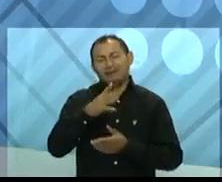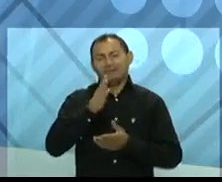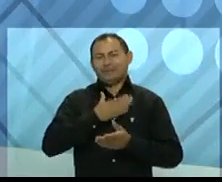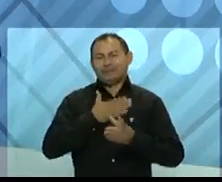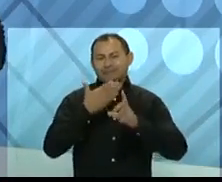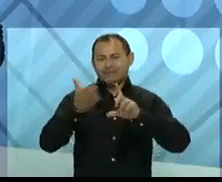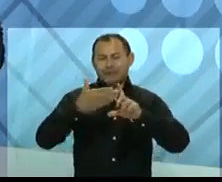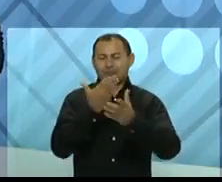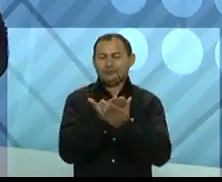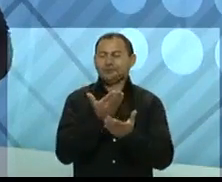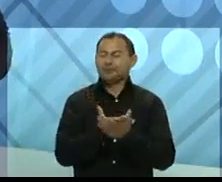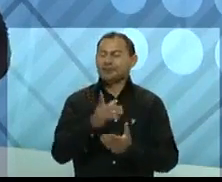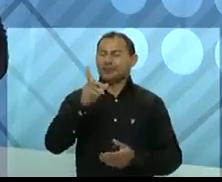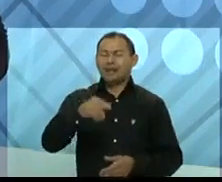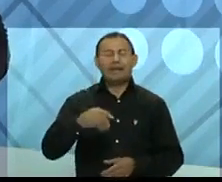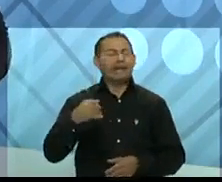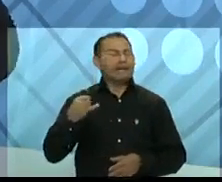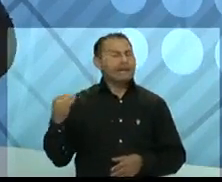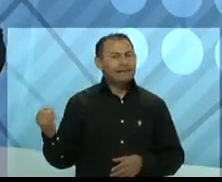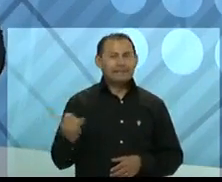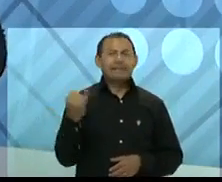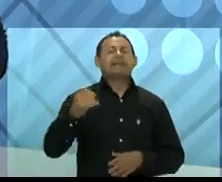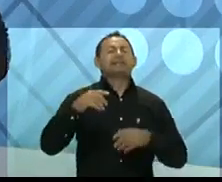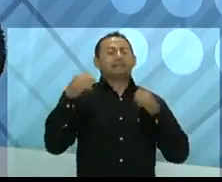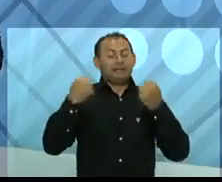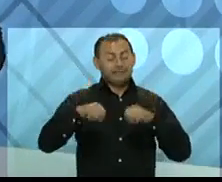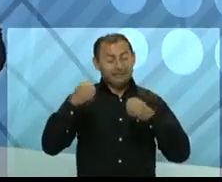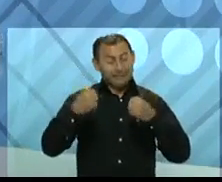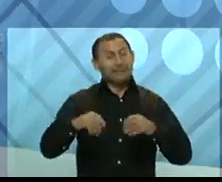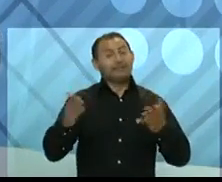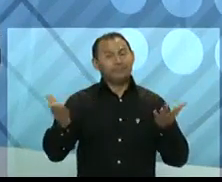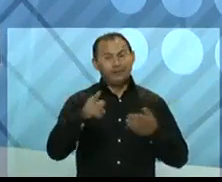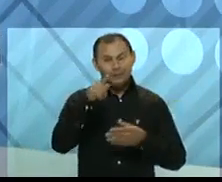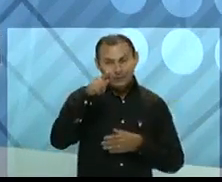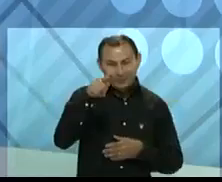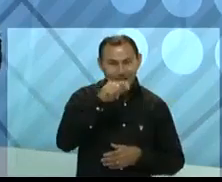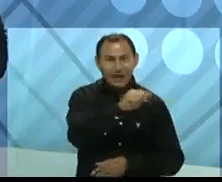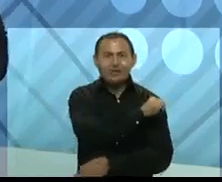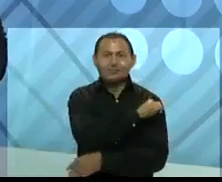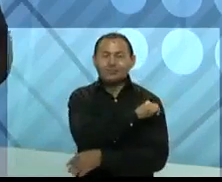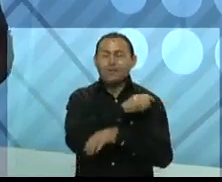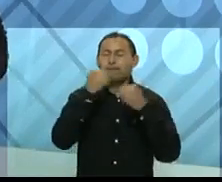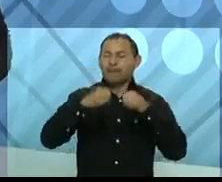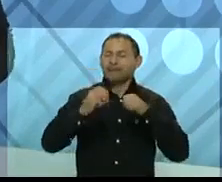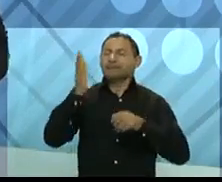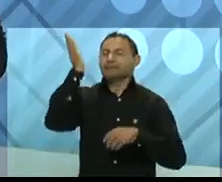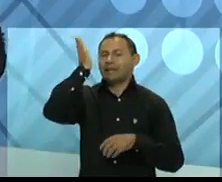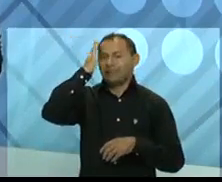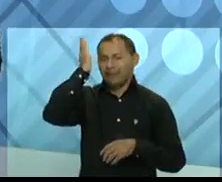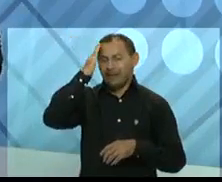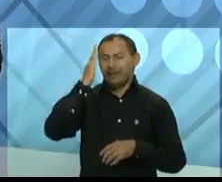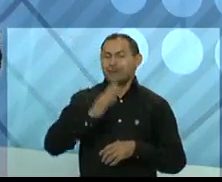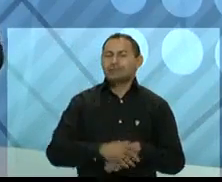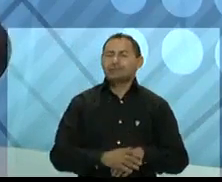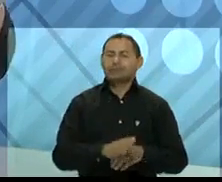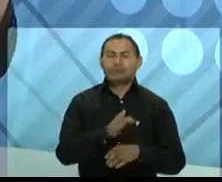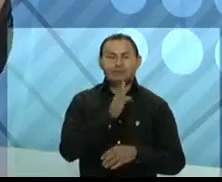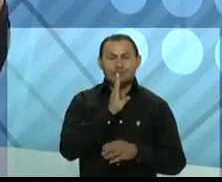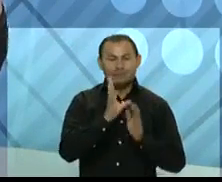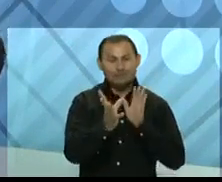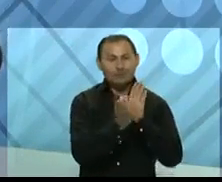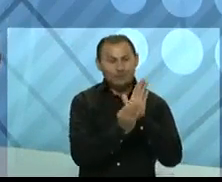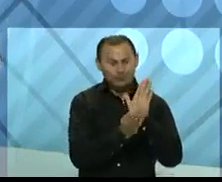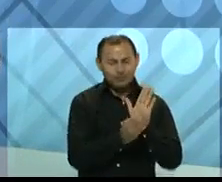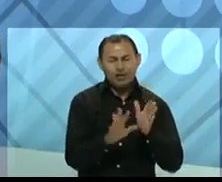são extremamente necessários, importantes. Você, nosso aluno, precisa dominar esses conhecimentos. Por quê? Às vezes se